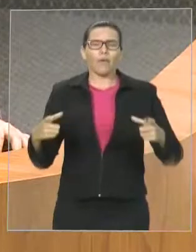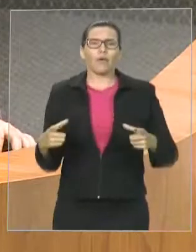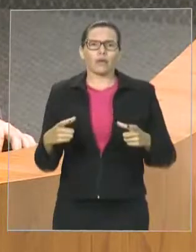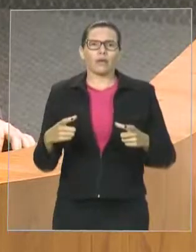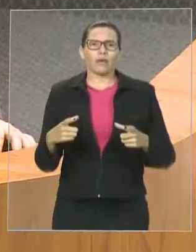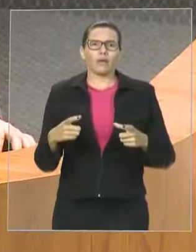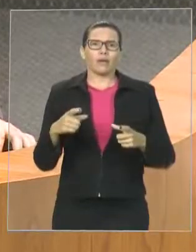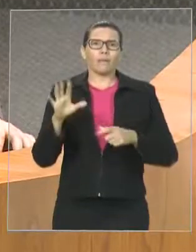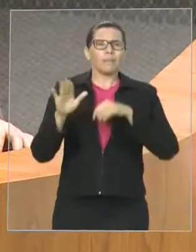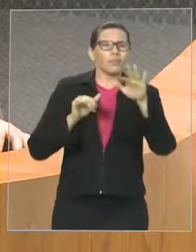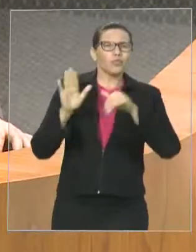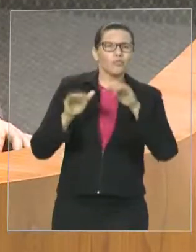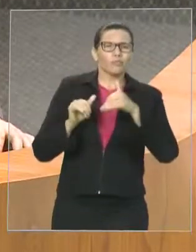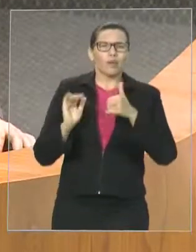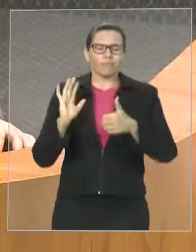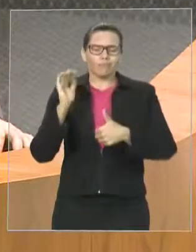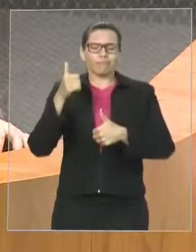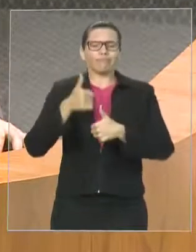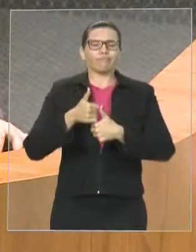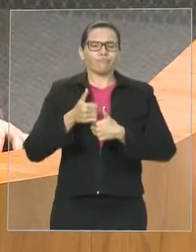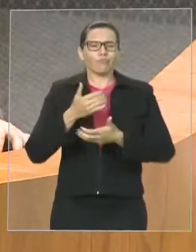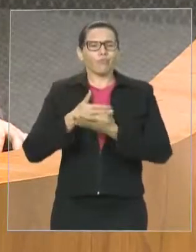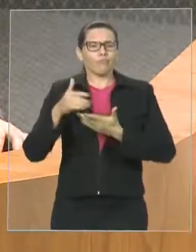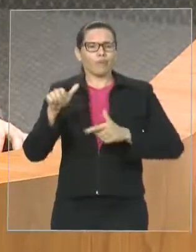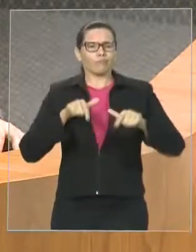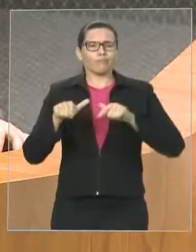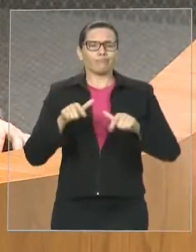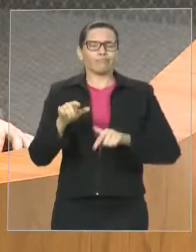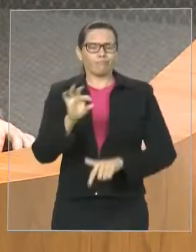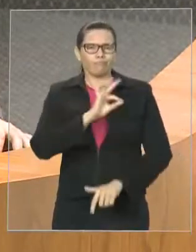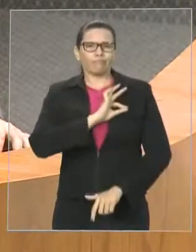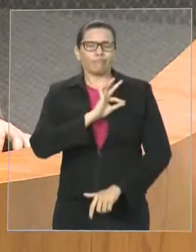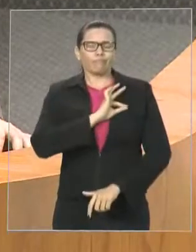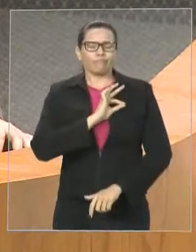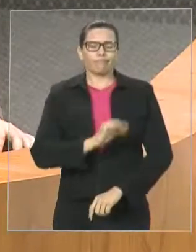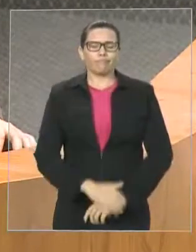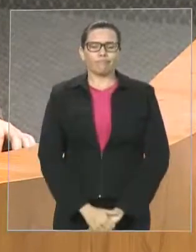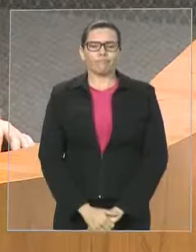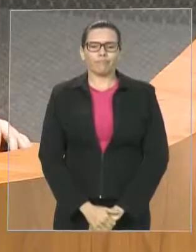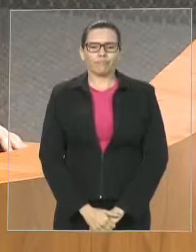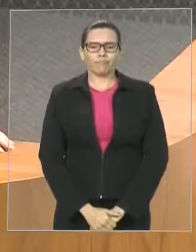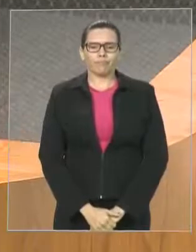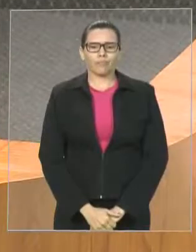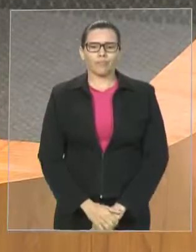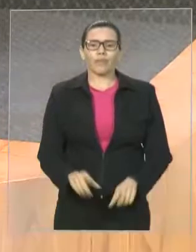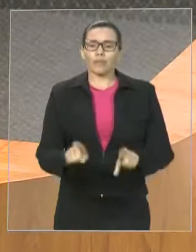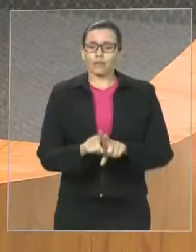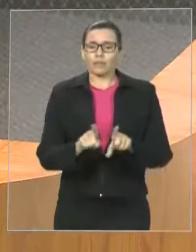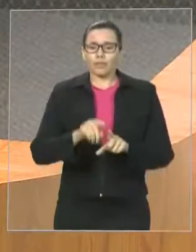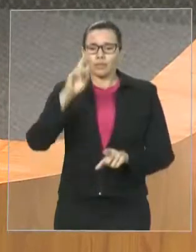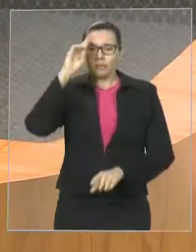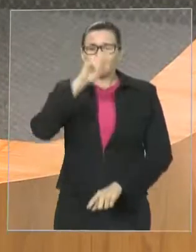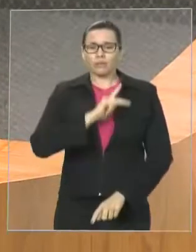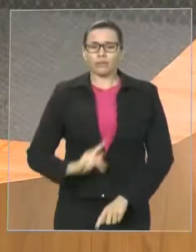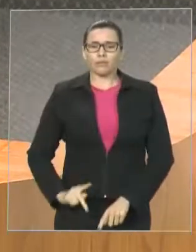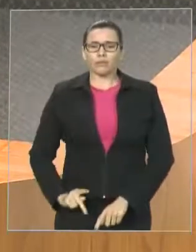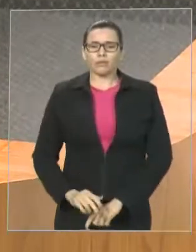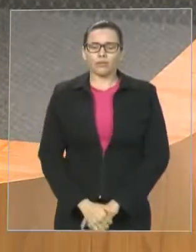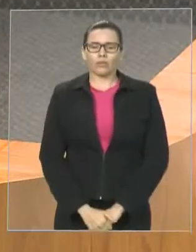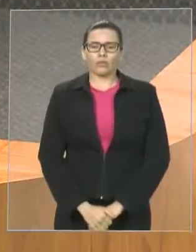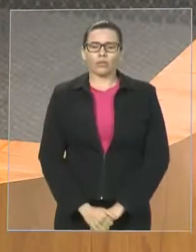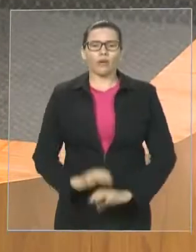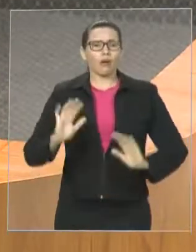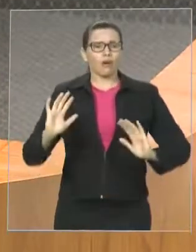Militar. Queria, por fim, senhor presidente, queria me referir ao festival